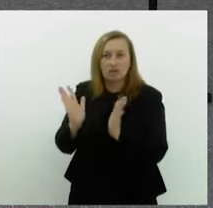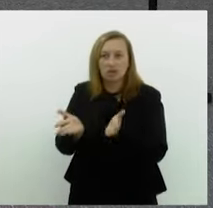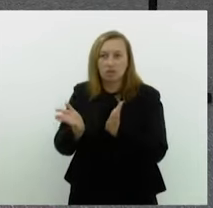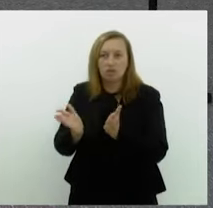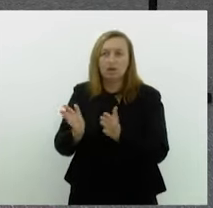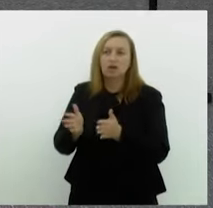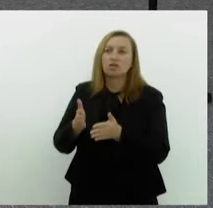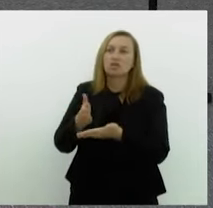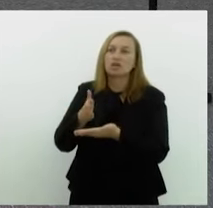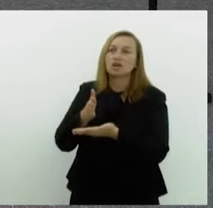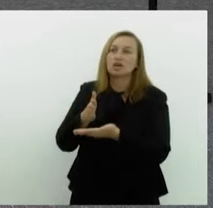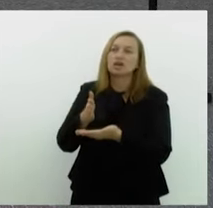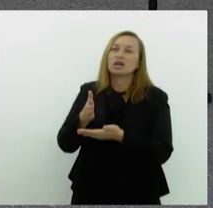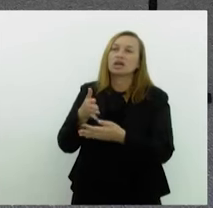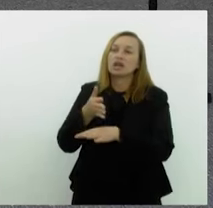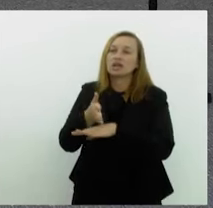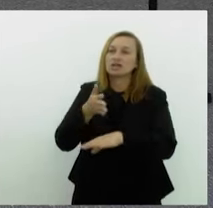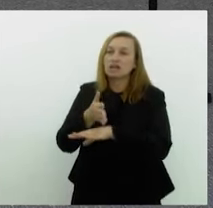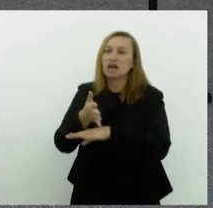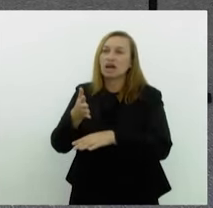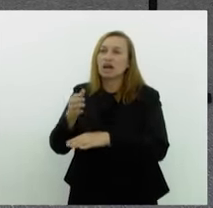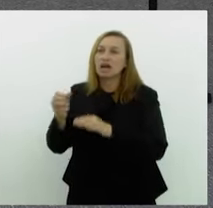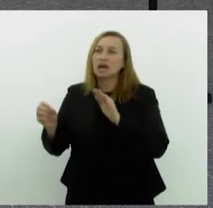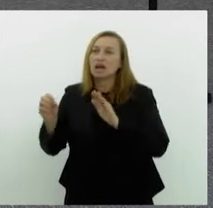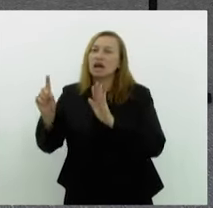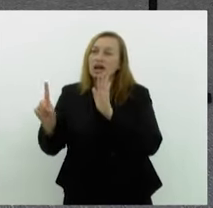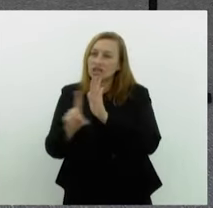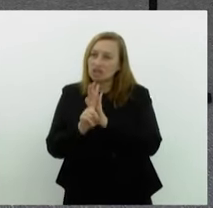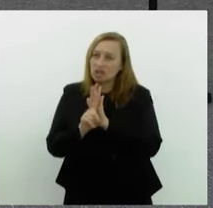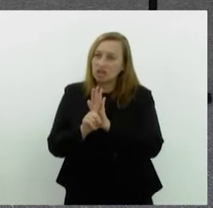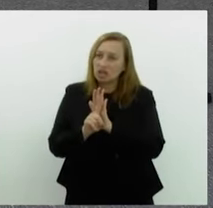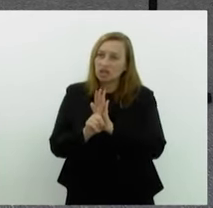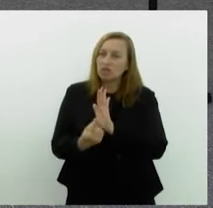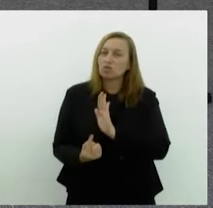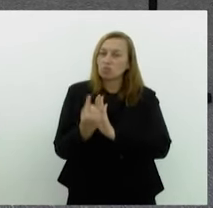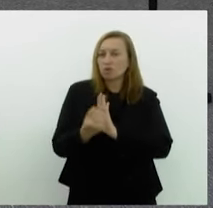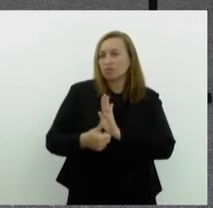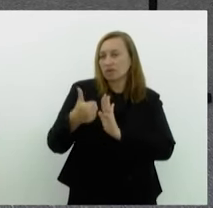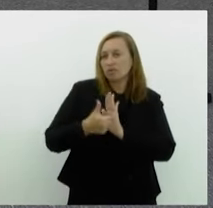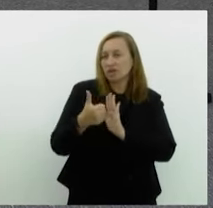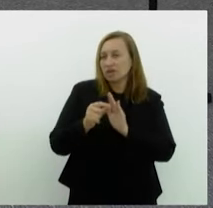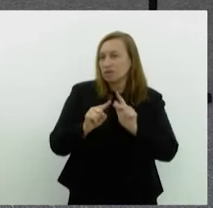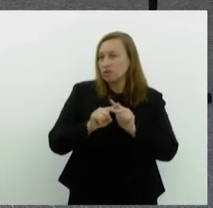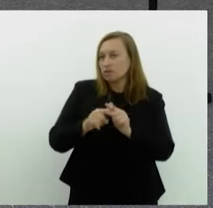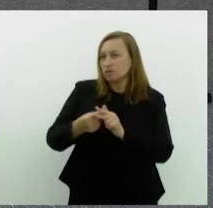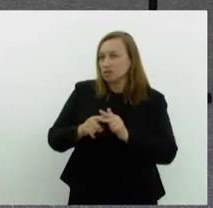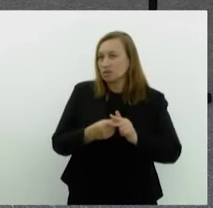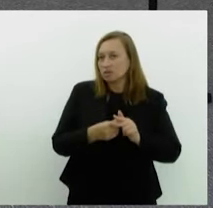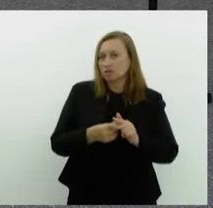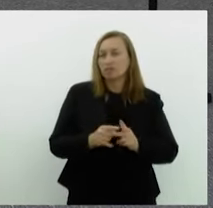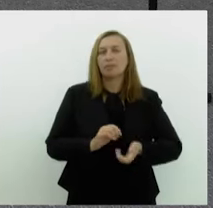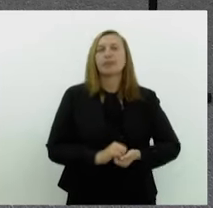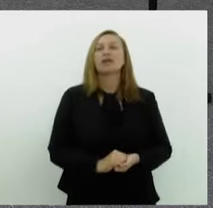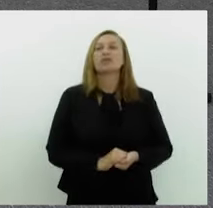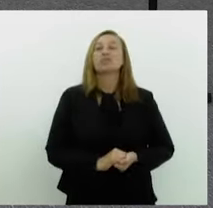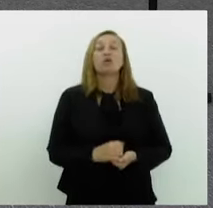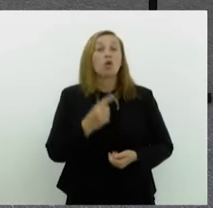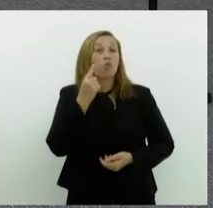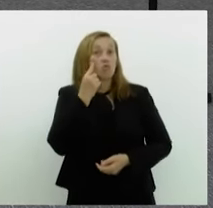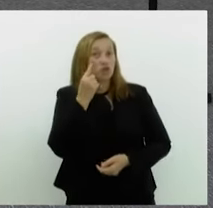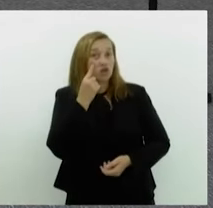chegar as leis que regulamentam. Chegou ontem. Ontem chegou uma primeira. Imposto seletivo. Eu